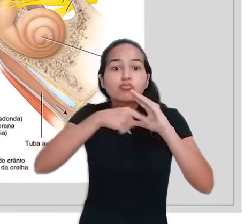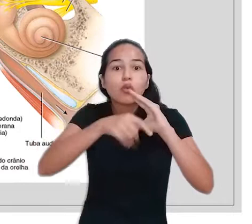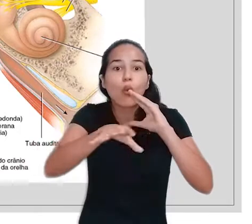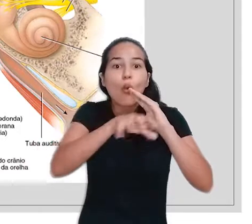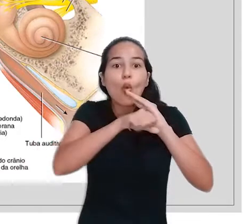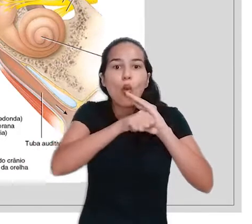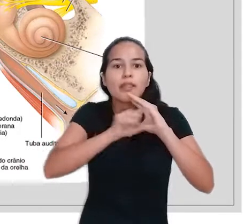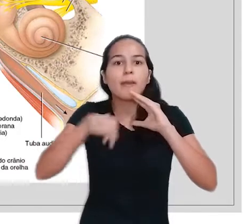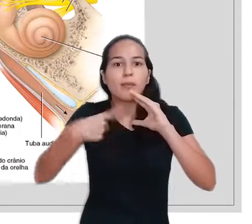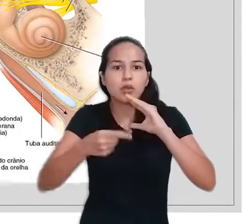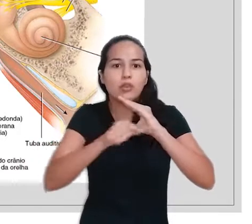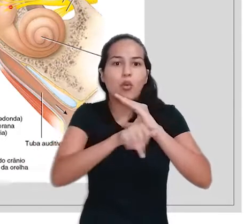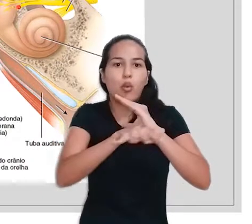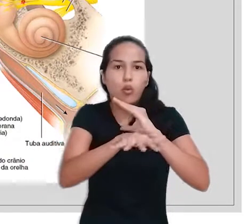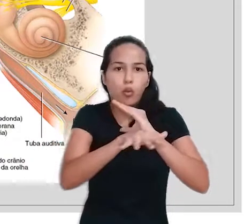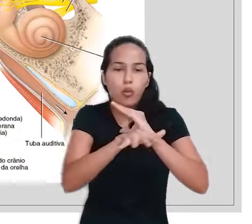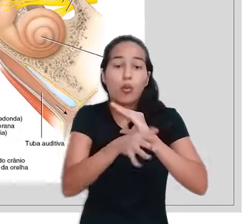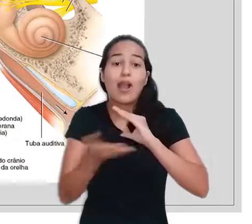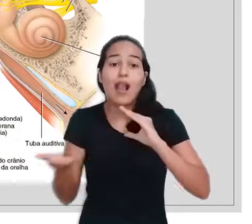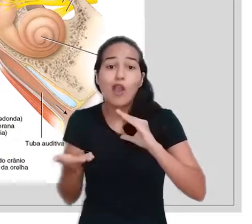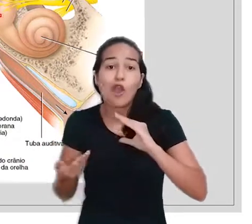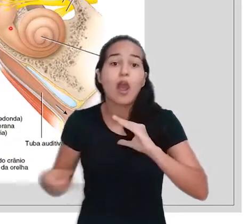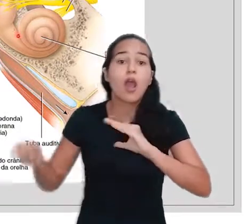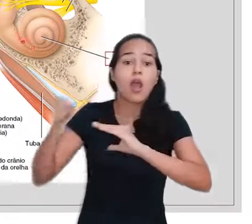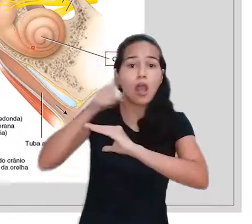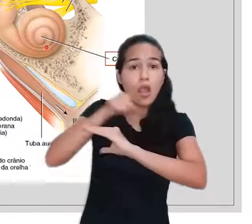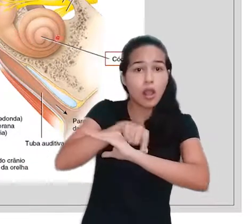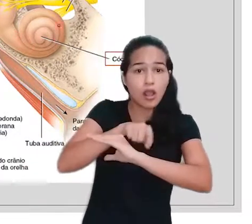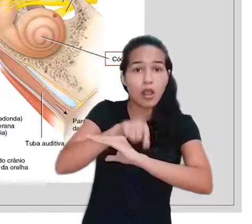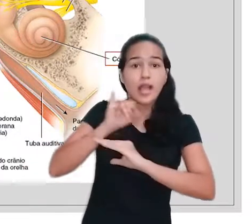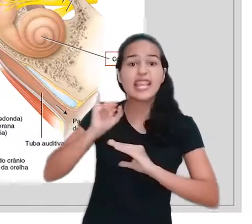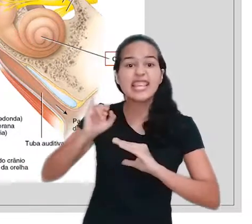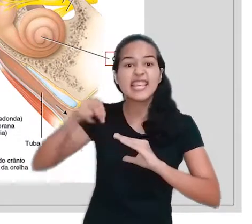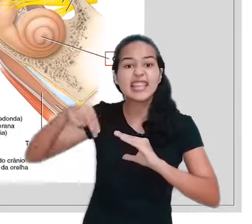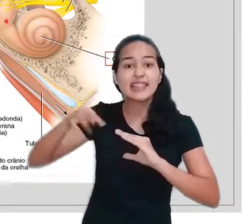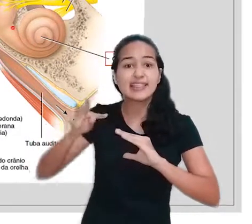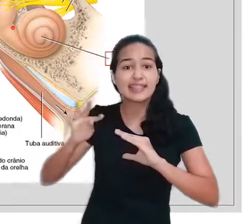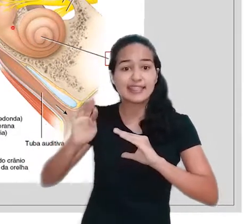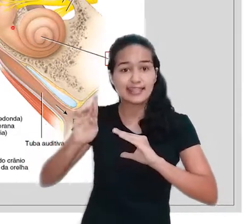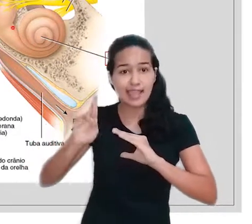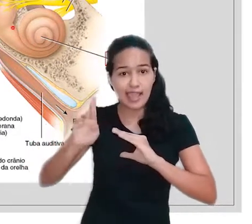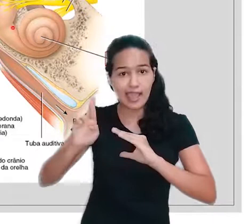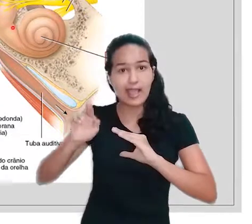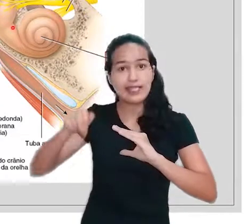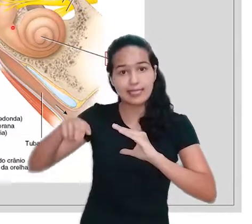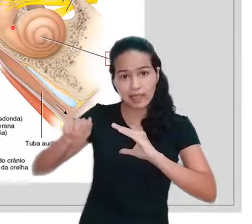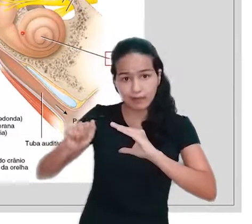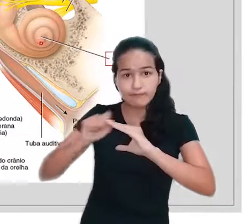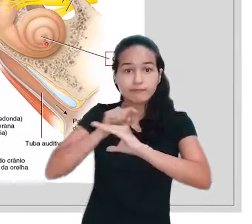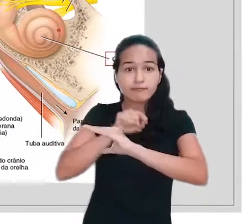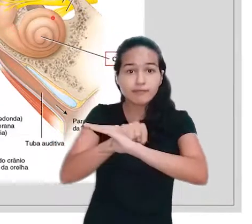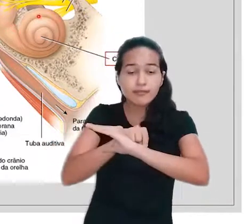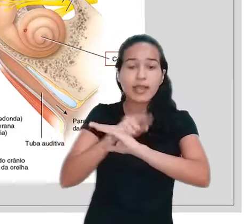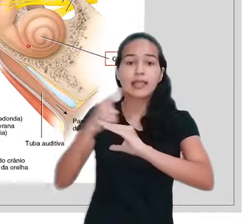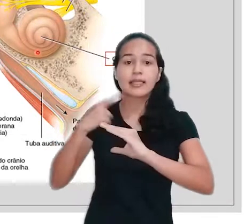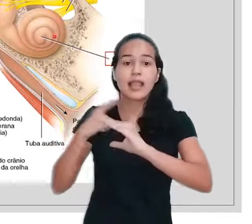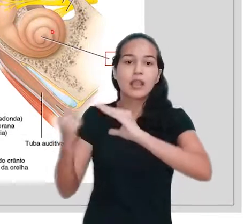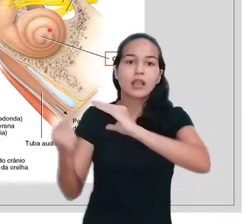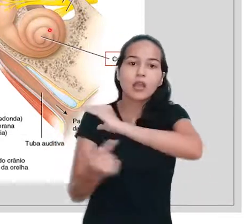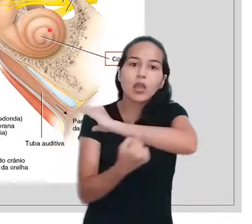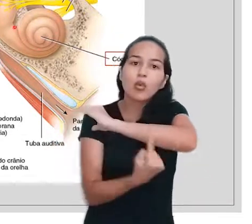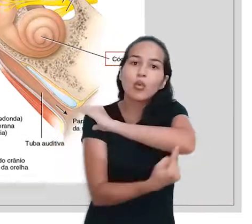membrana timpânica. Em seguida, podemos verificar aqui as estruturas da orelha interna, que são